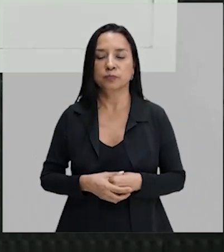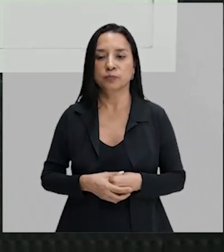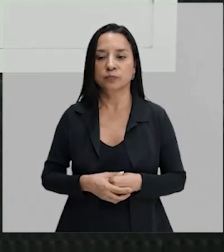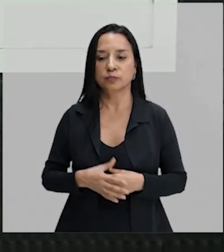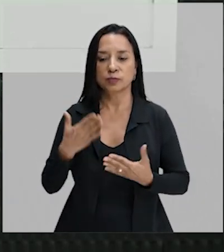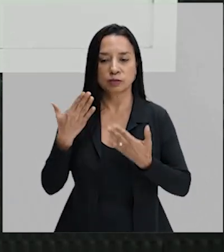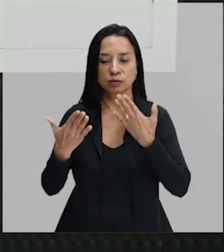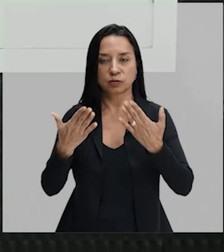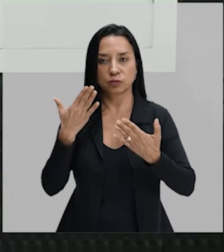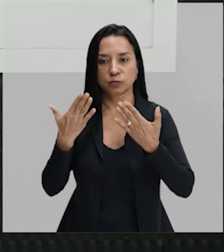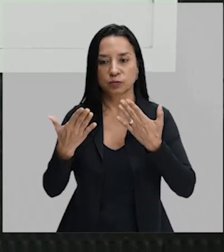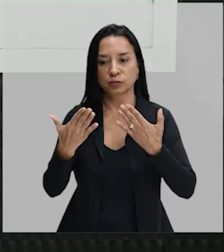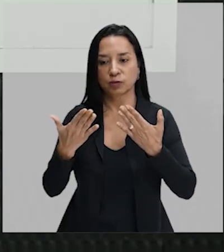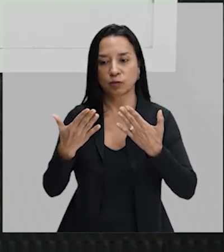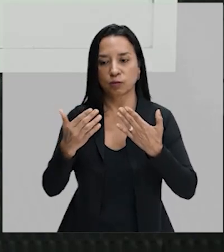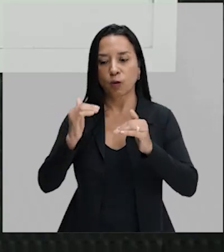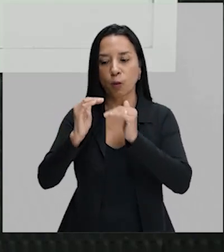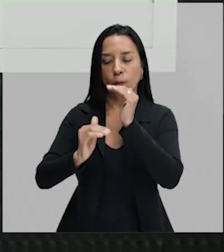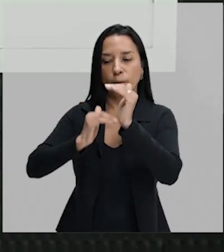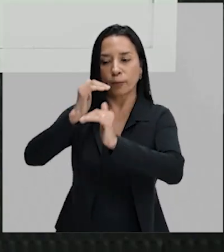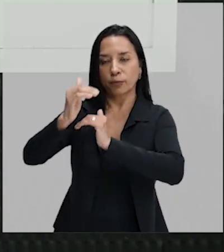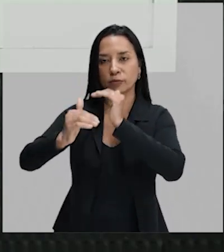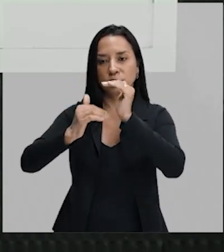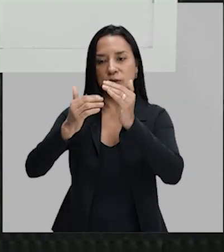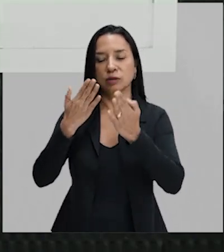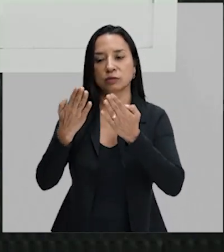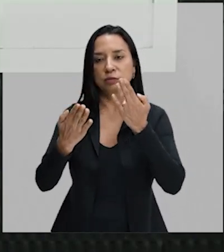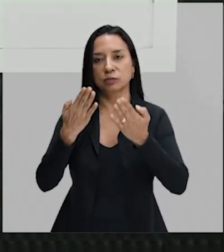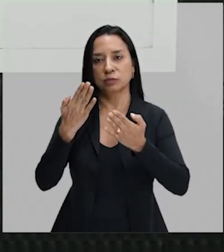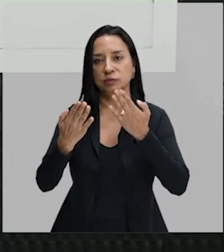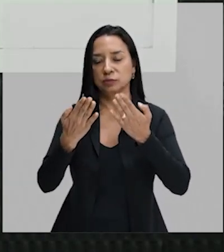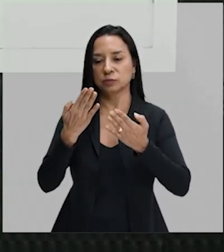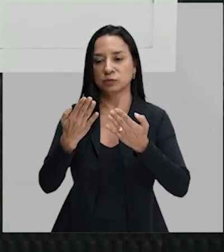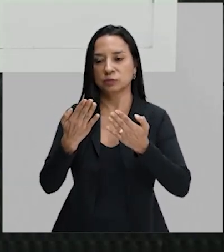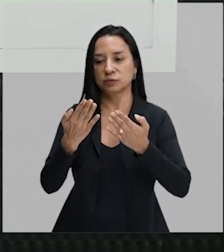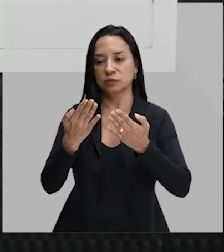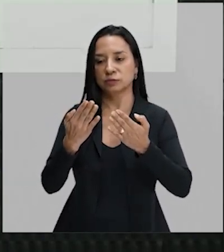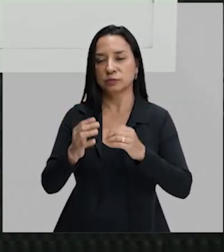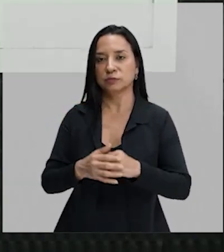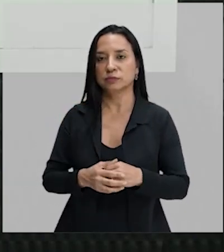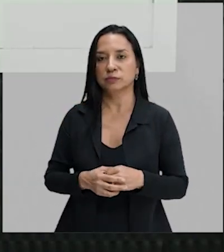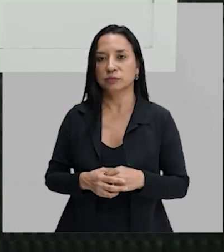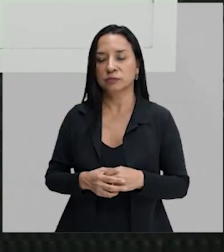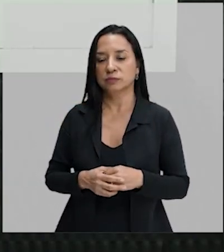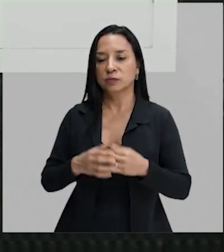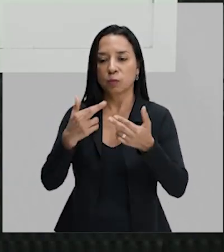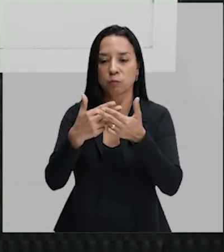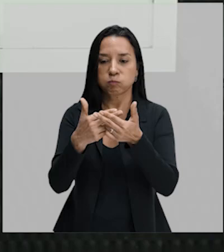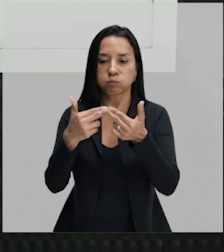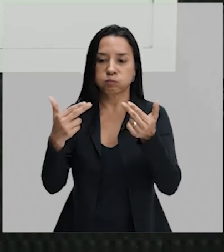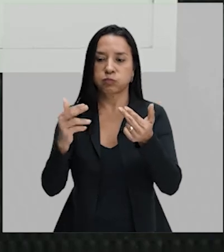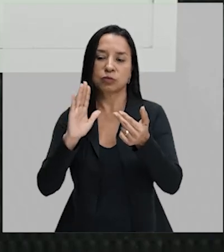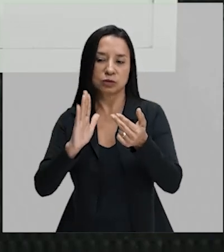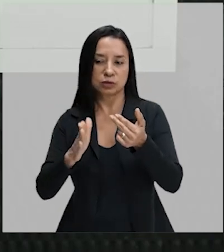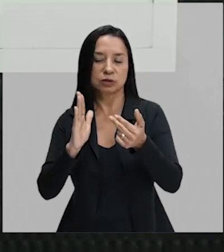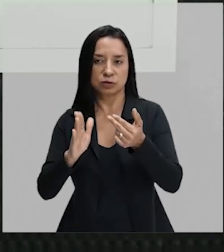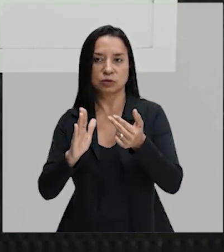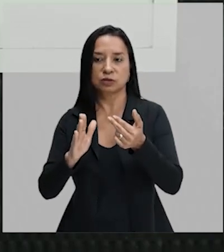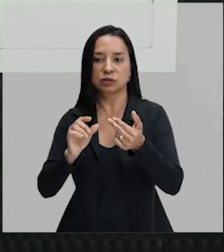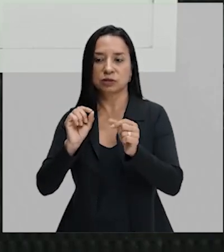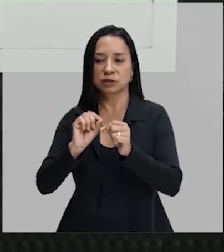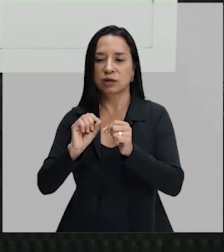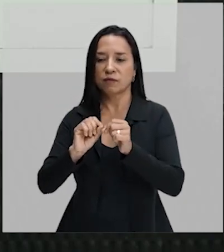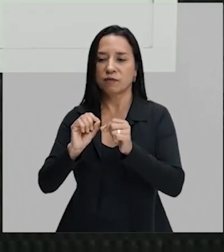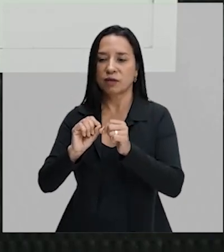certo? O processo comparativo, né? Estar comparando coisas já